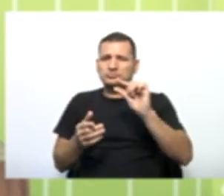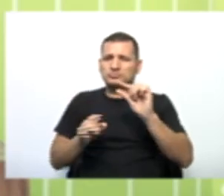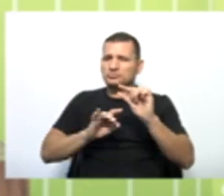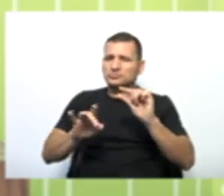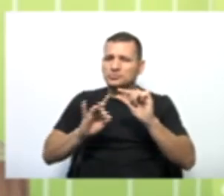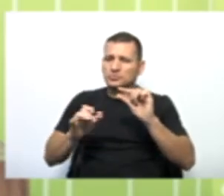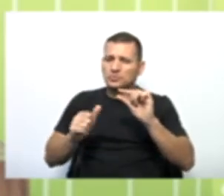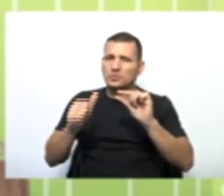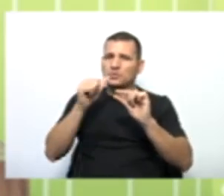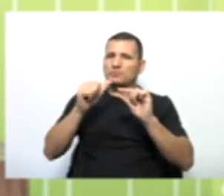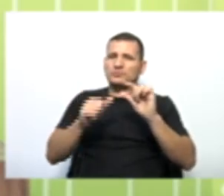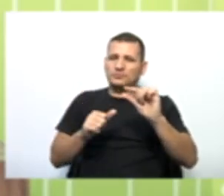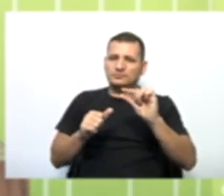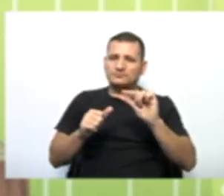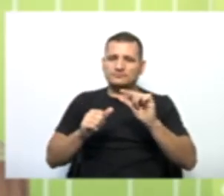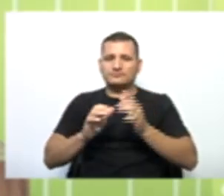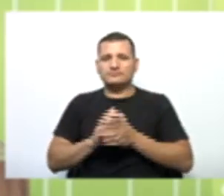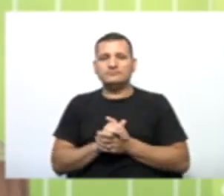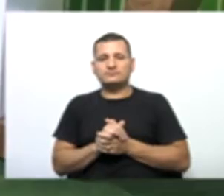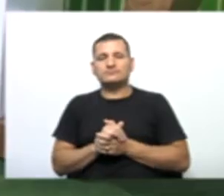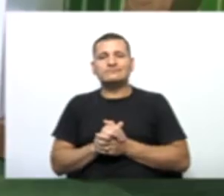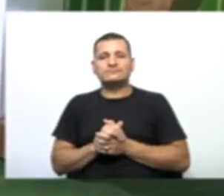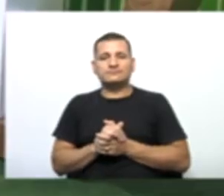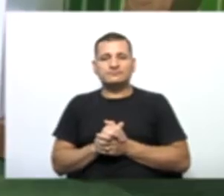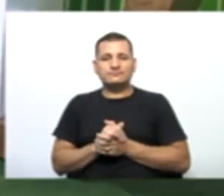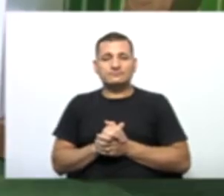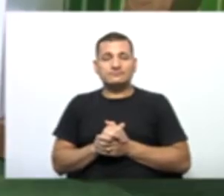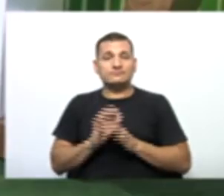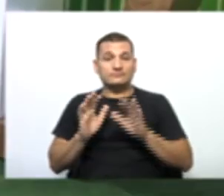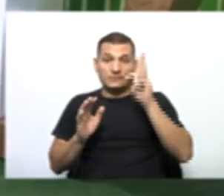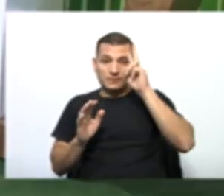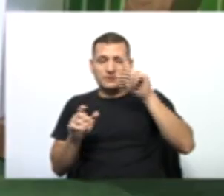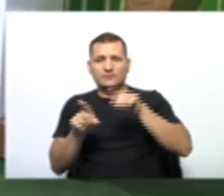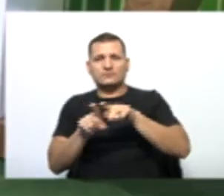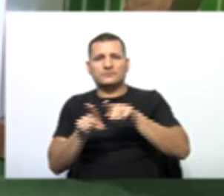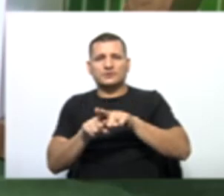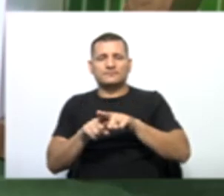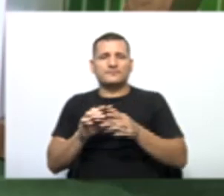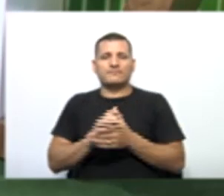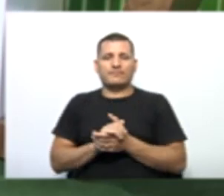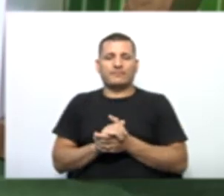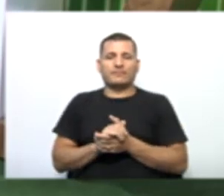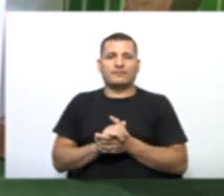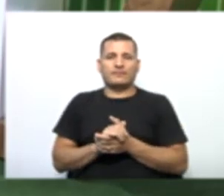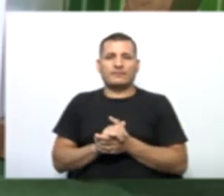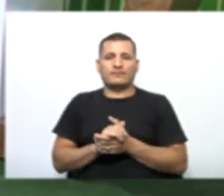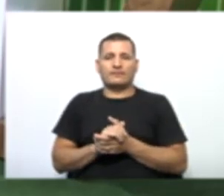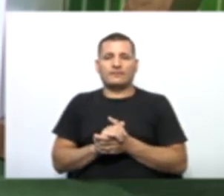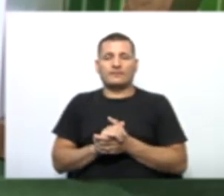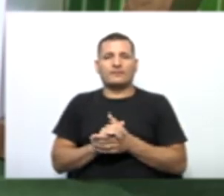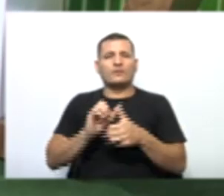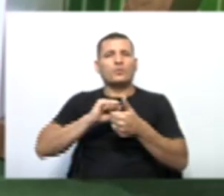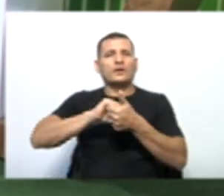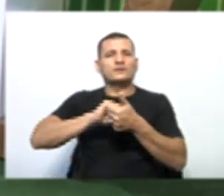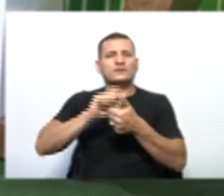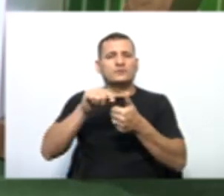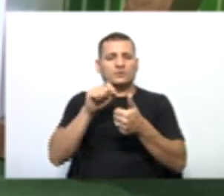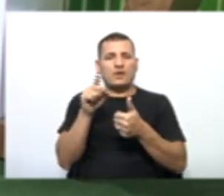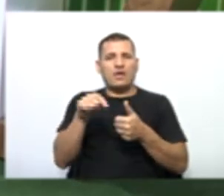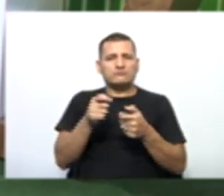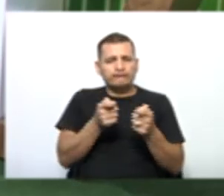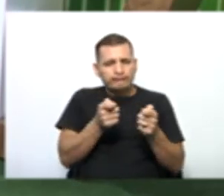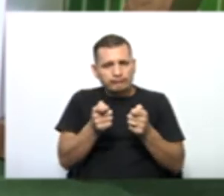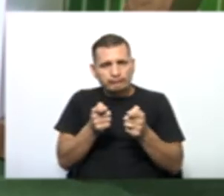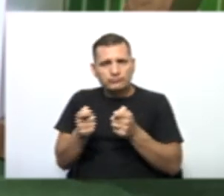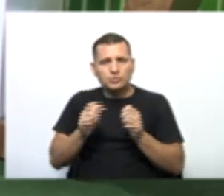golinho. Aí a gente pode lembrar até, professor, que a virtude, na verdade, ela acaba sendo a moderação de tudo, né? Ela é o